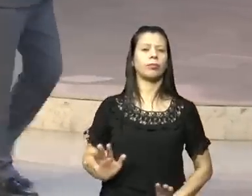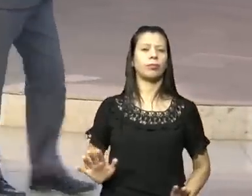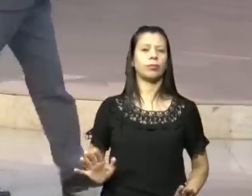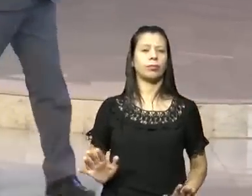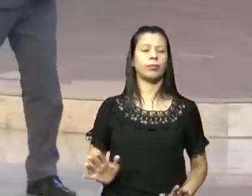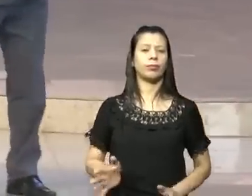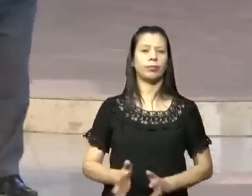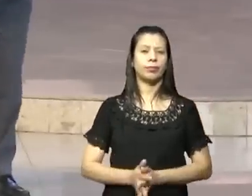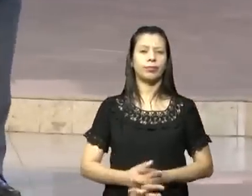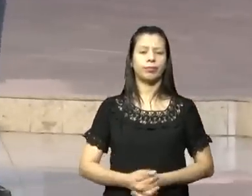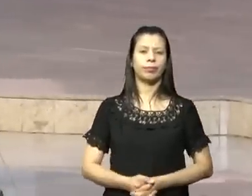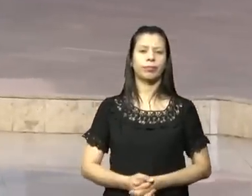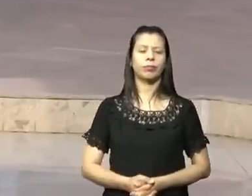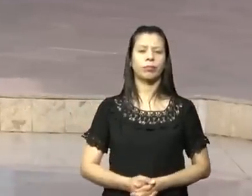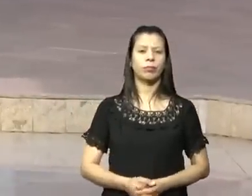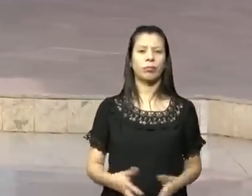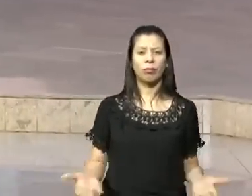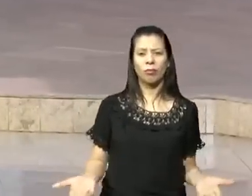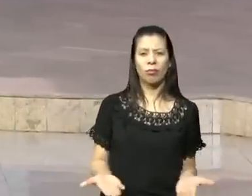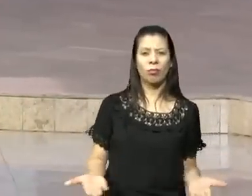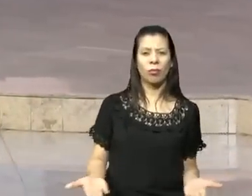eu quero que você tenha